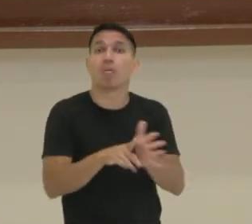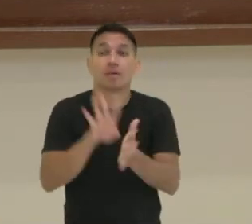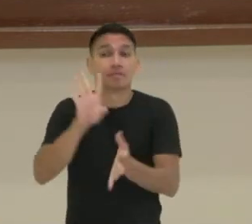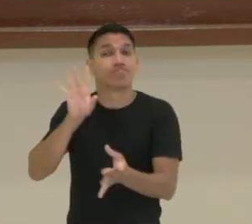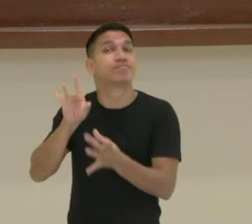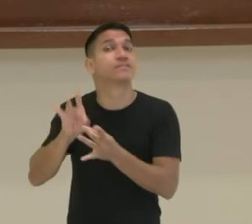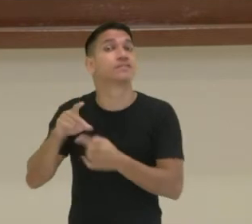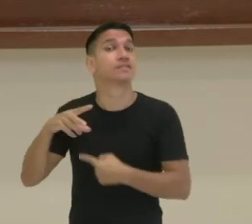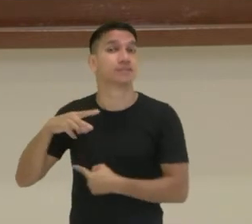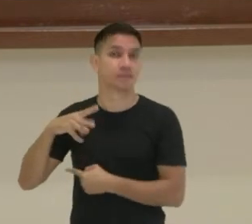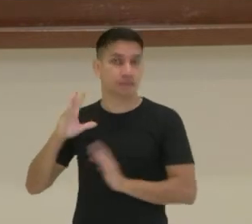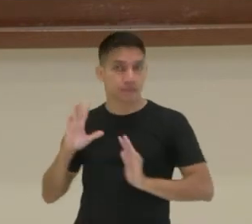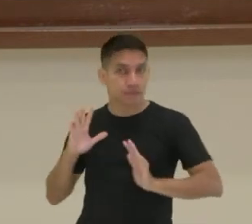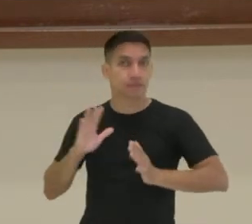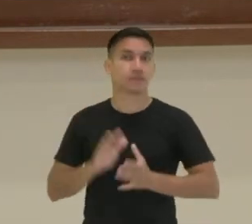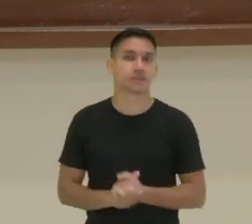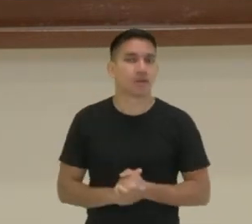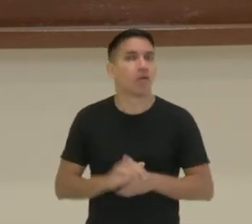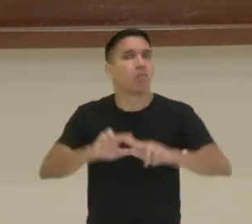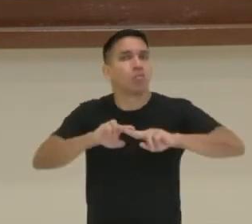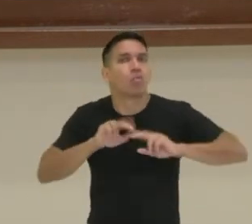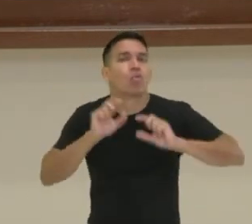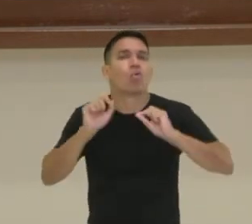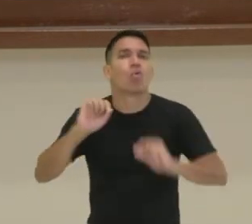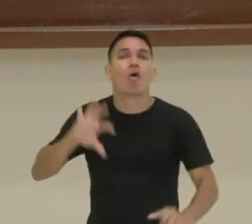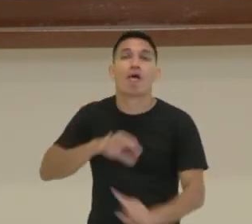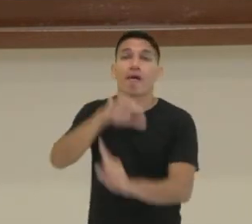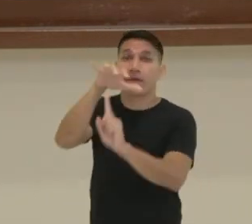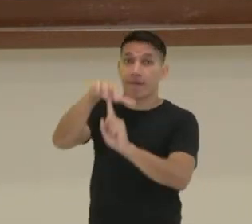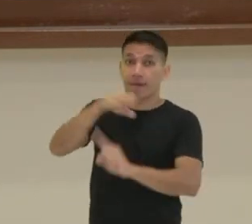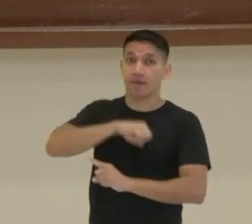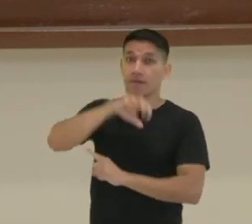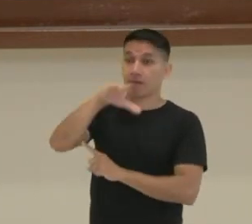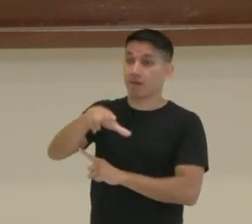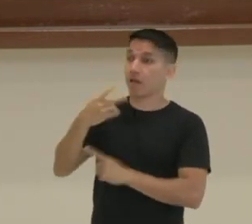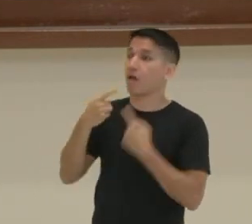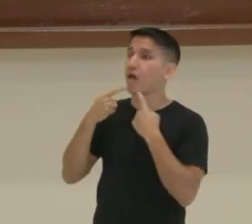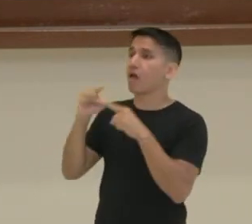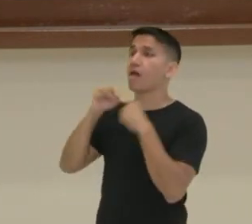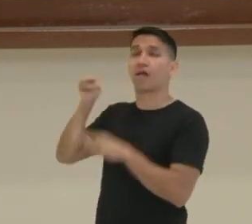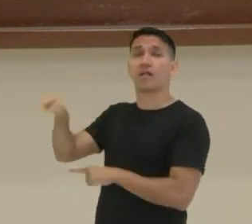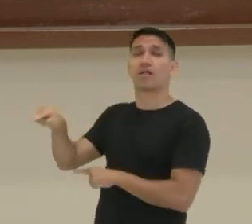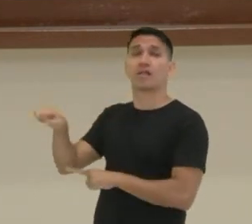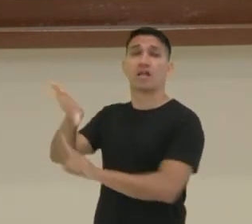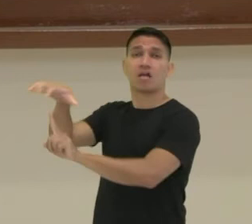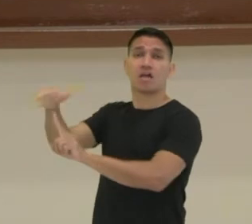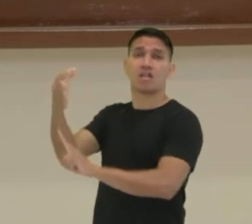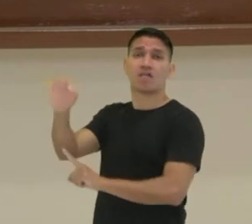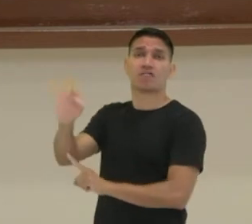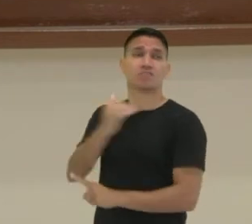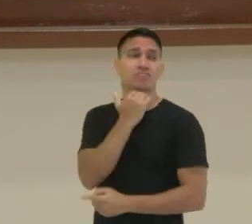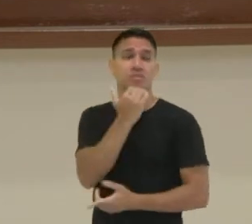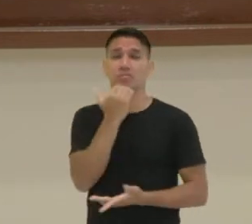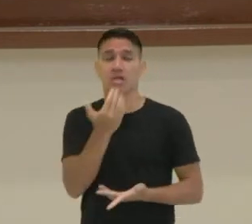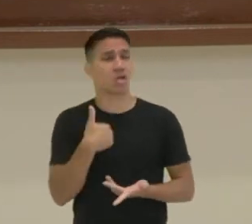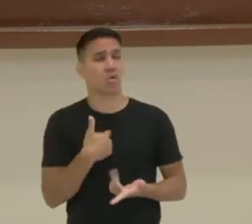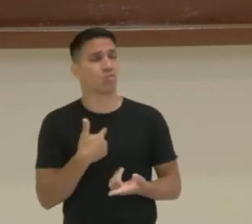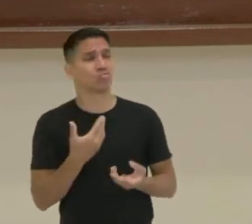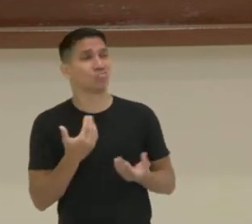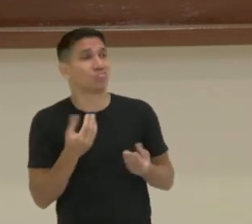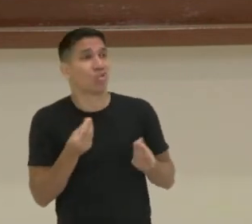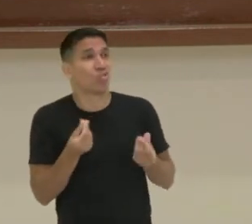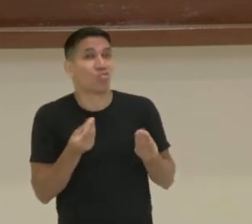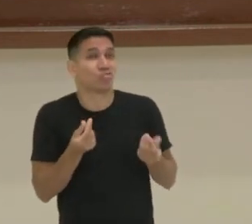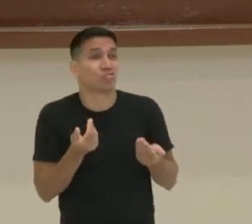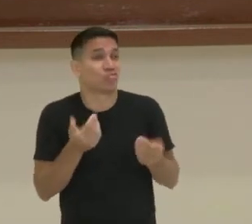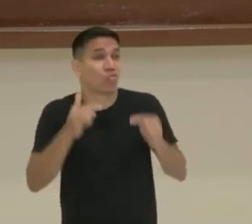particulares. Logo, o rei de Portugal reclamar para o rei da França não resolvia, pois ele falava que não tinha nada a ver com aquilo,